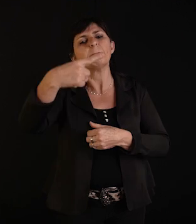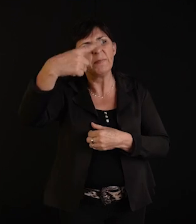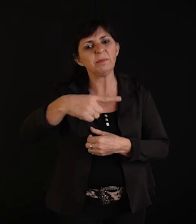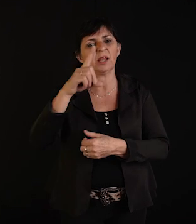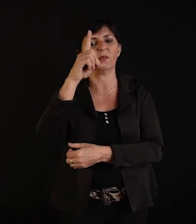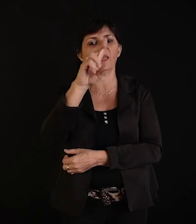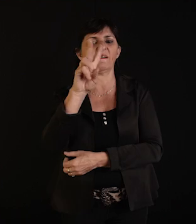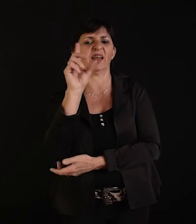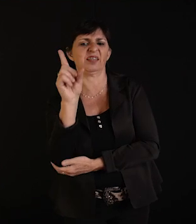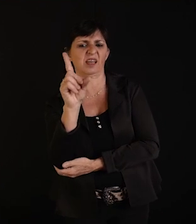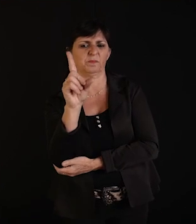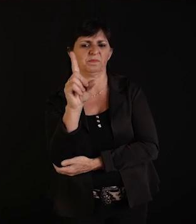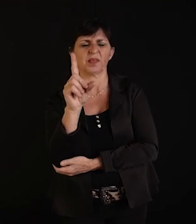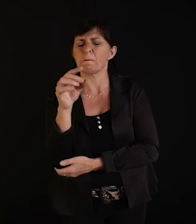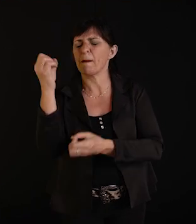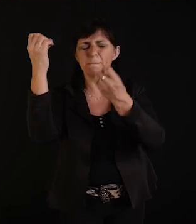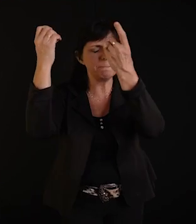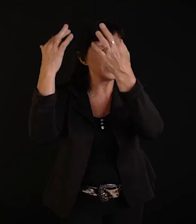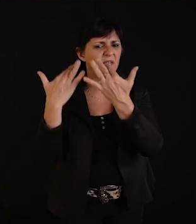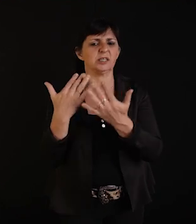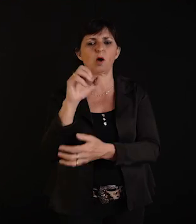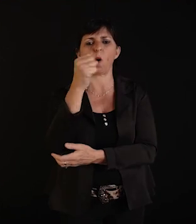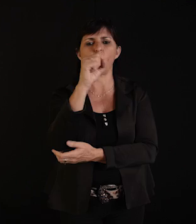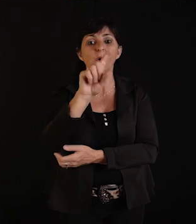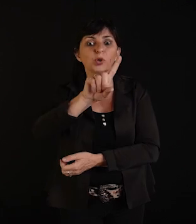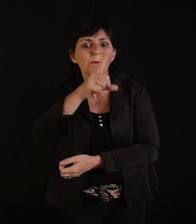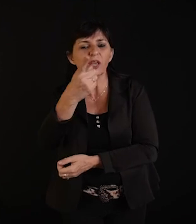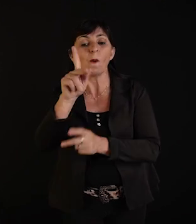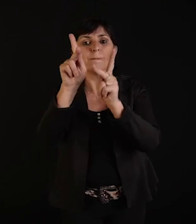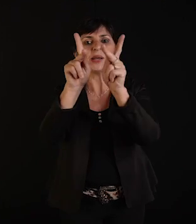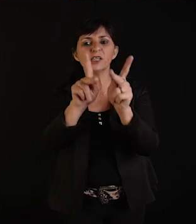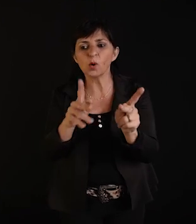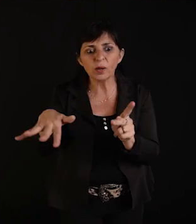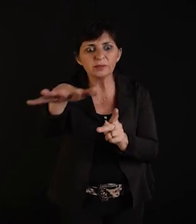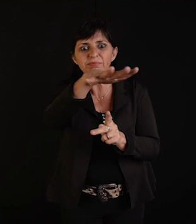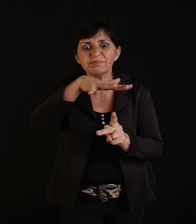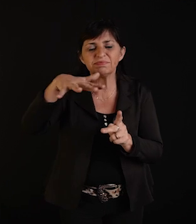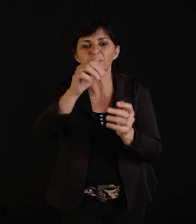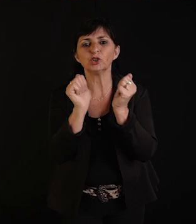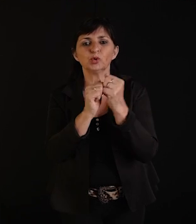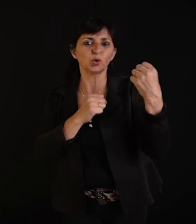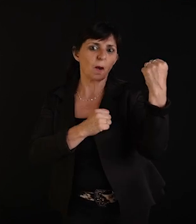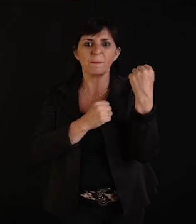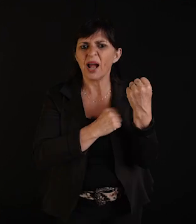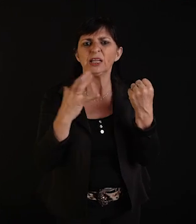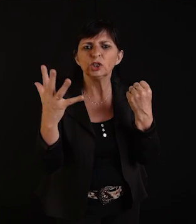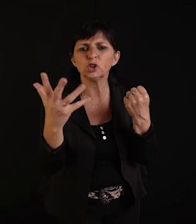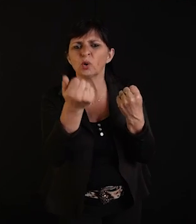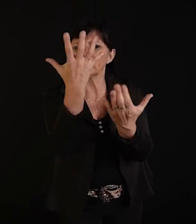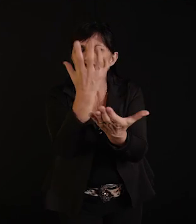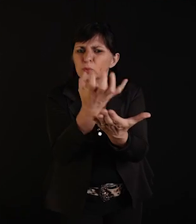uma bênção. 8 mil pessoas presentes no DVD. Ela veio junto, ela veio com toda aquela carga de